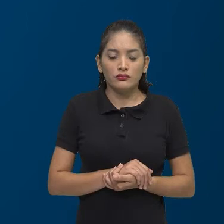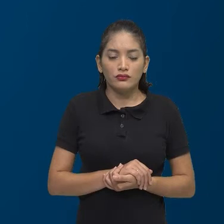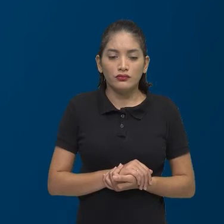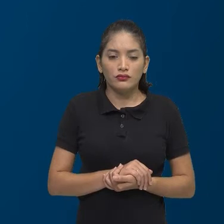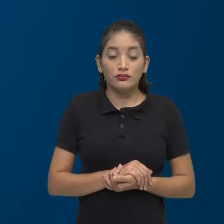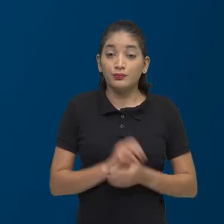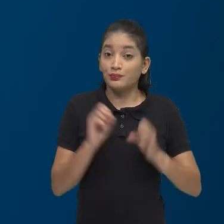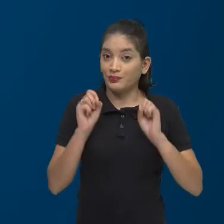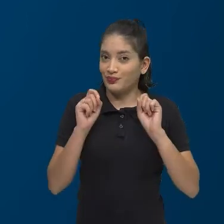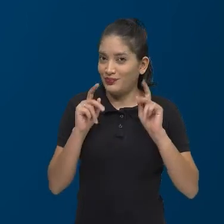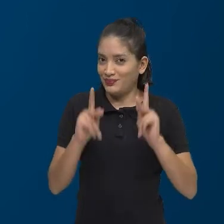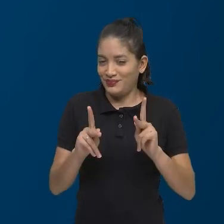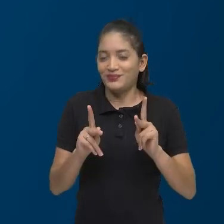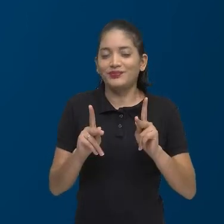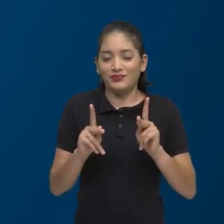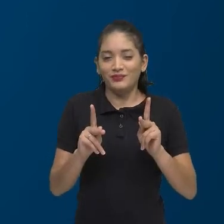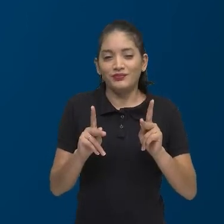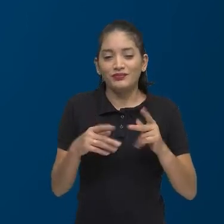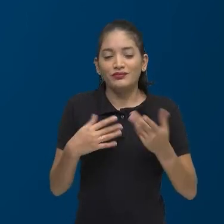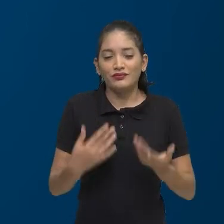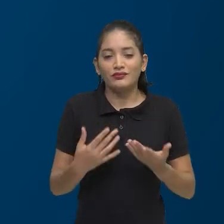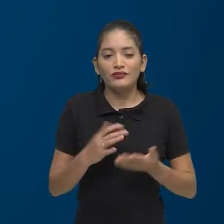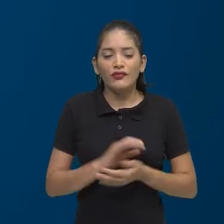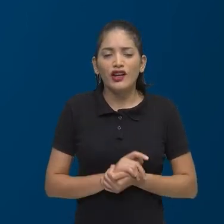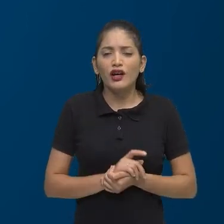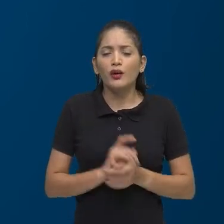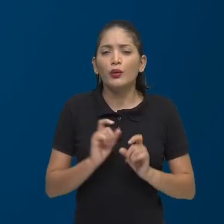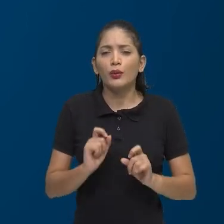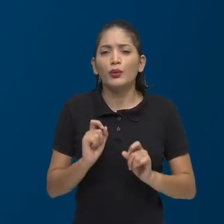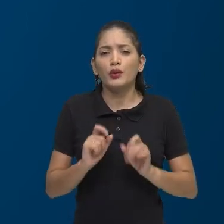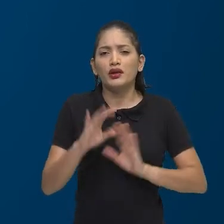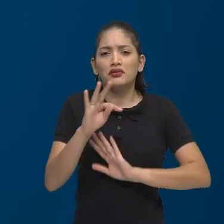details, ok? Então, previewing,